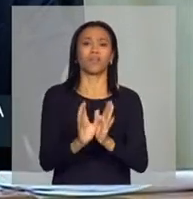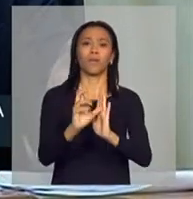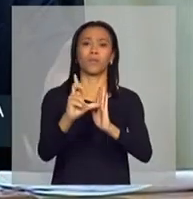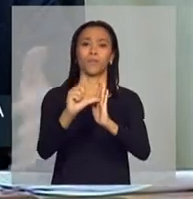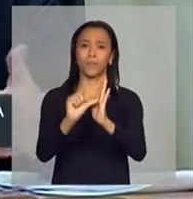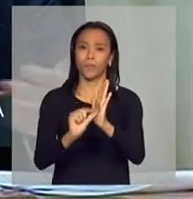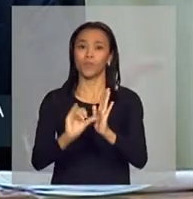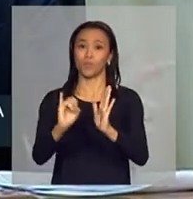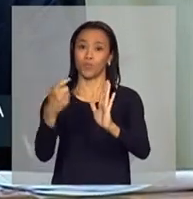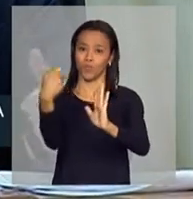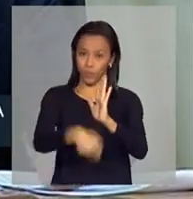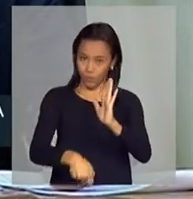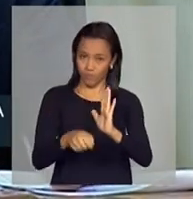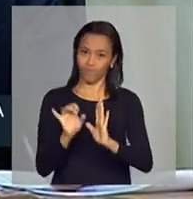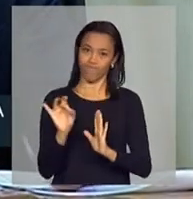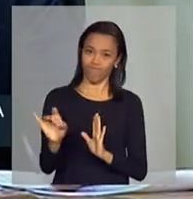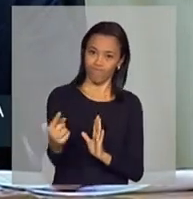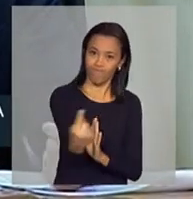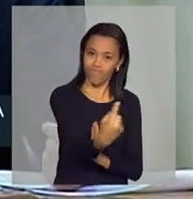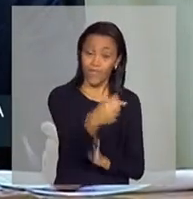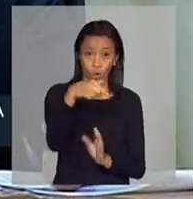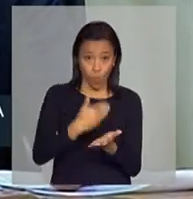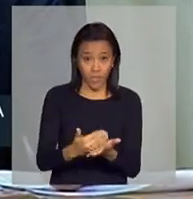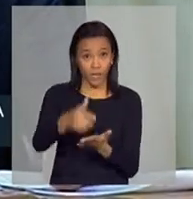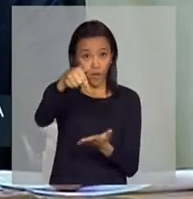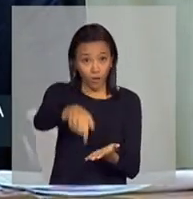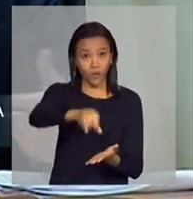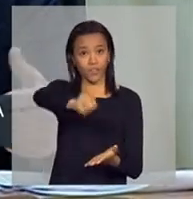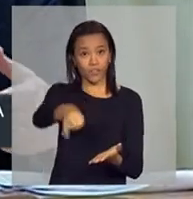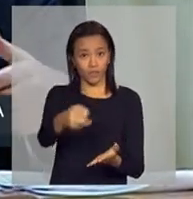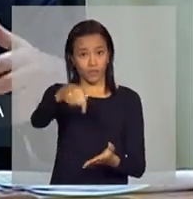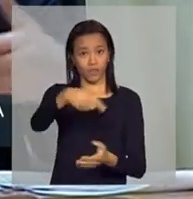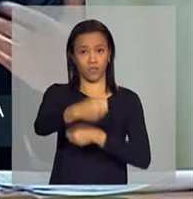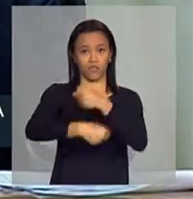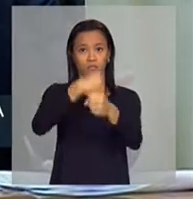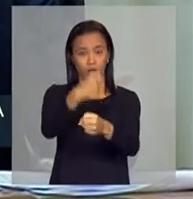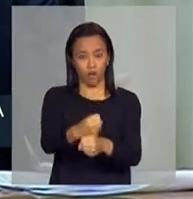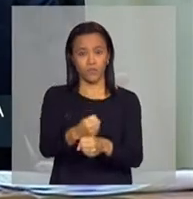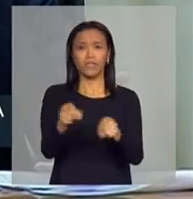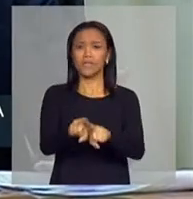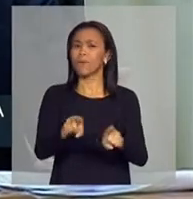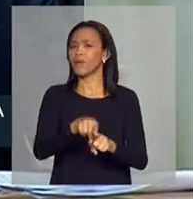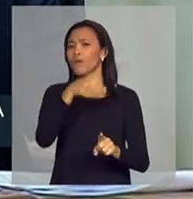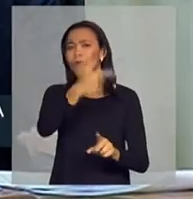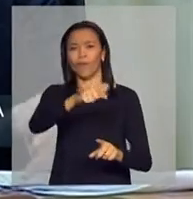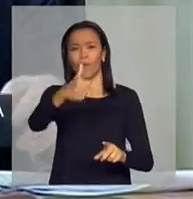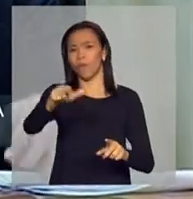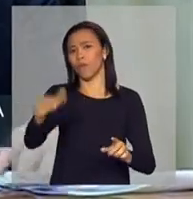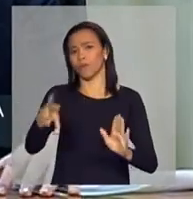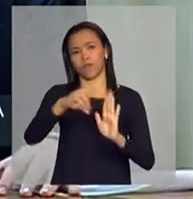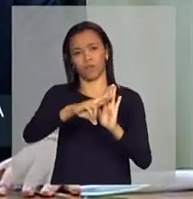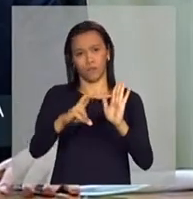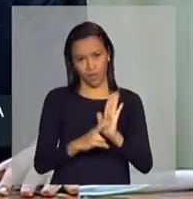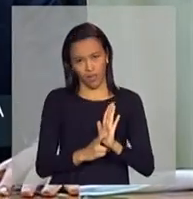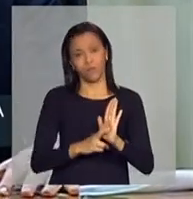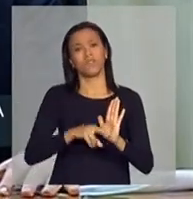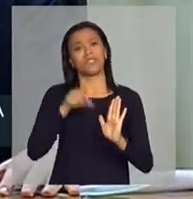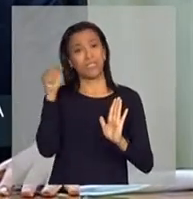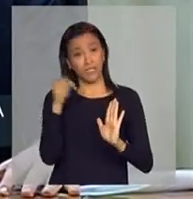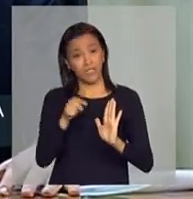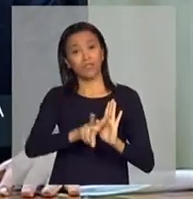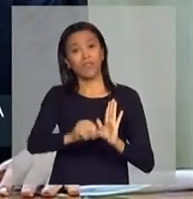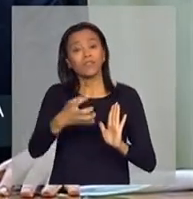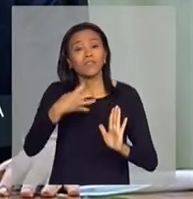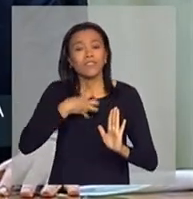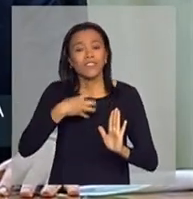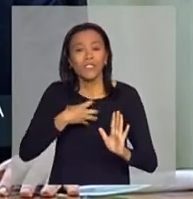desoneração Em janeiro deste ano e assim Igualmente para outras medidas cuja eficácia vai